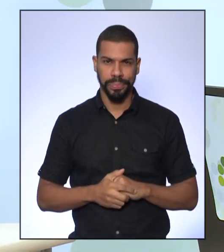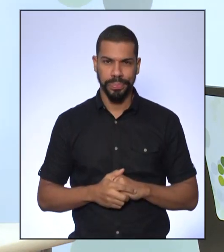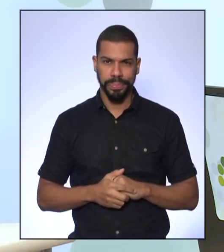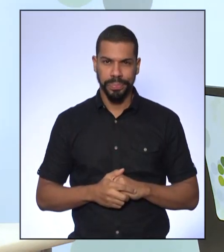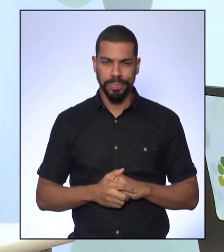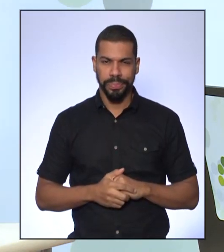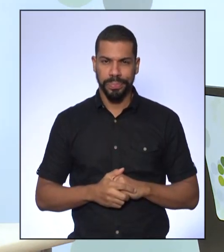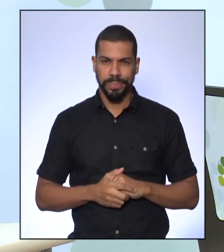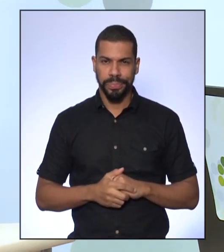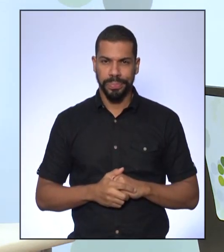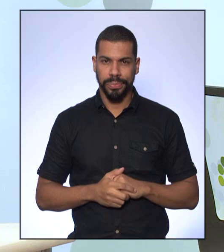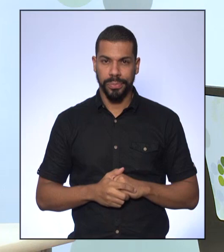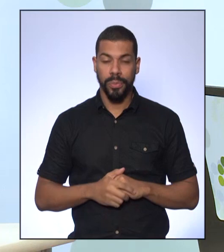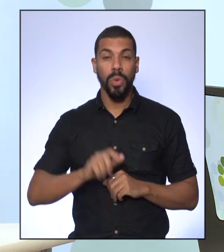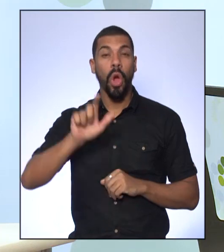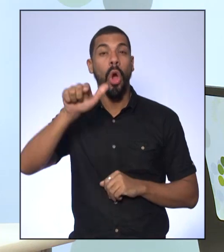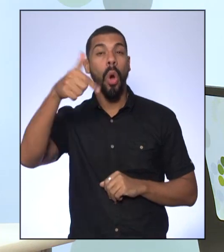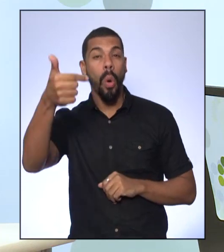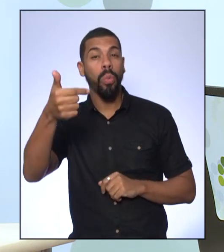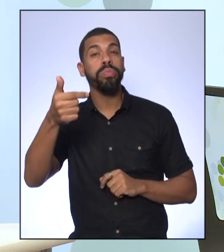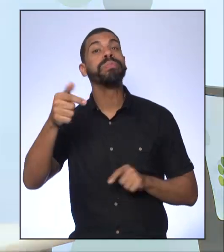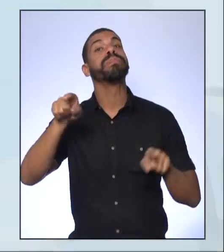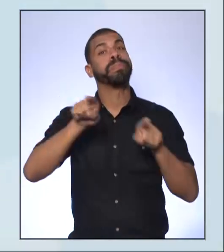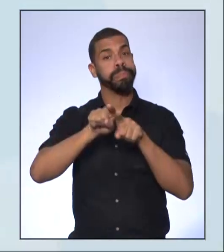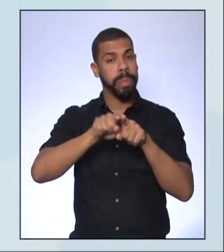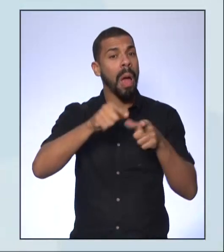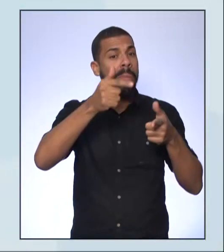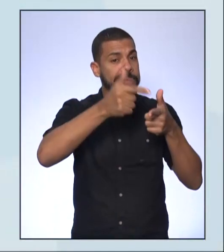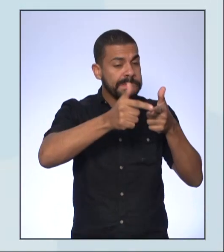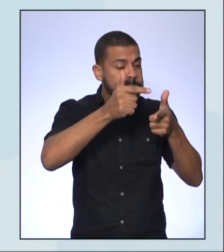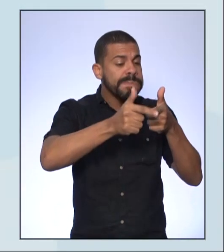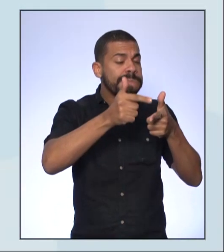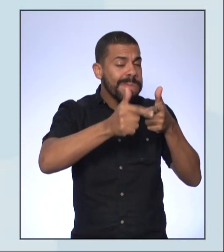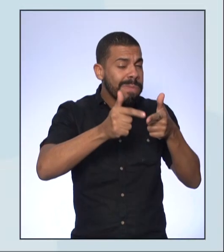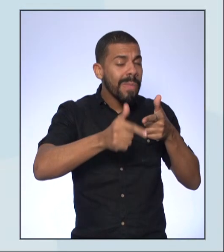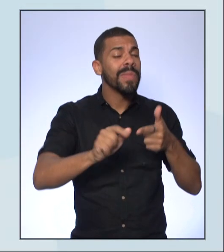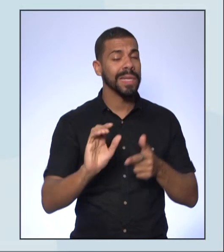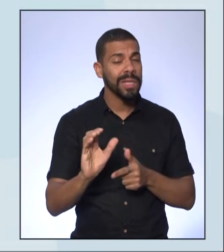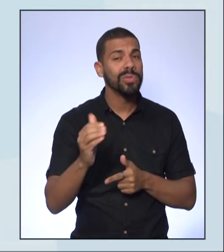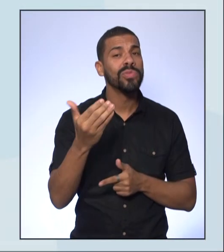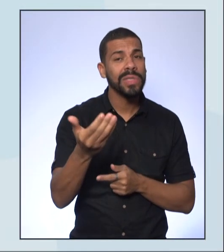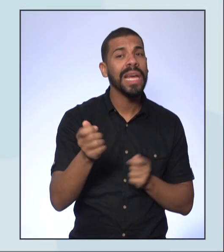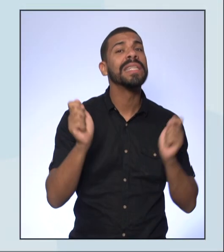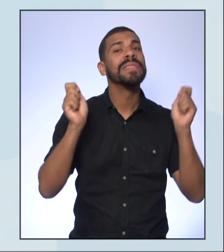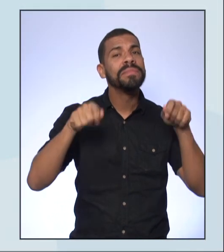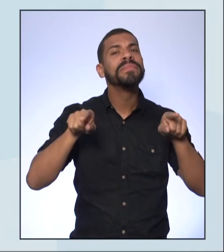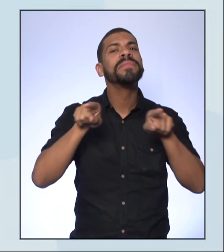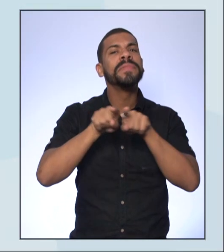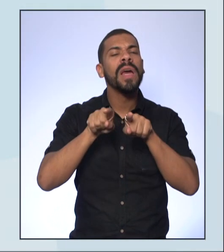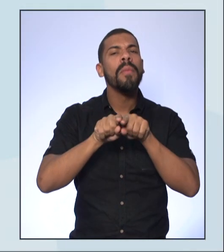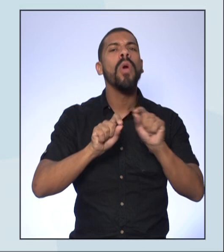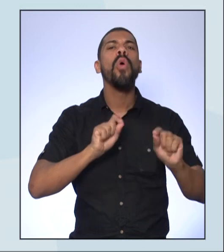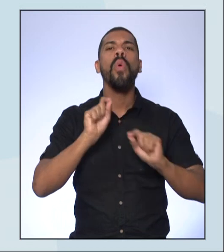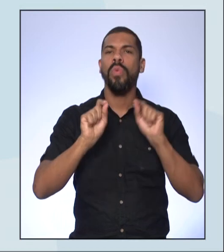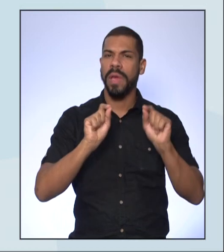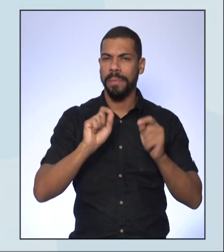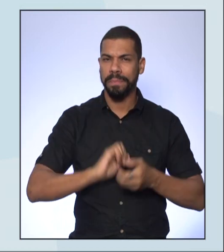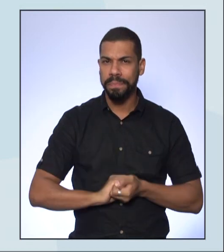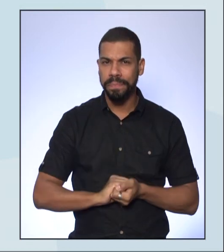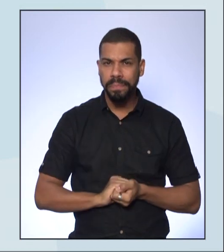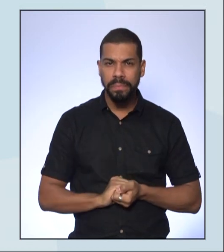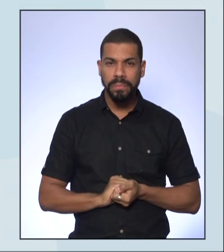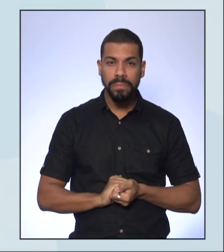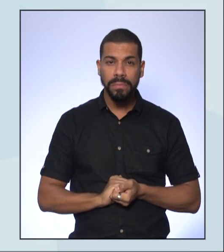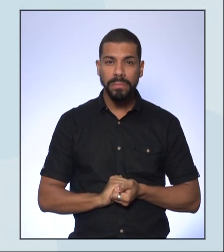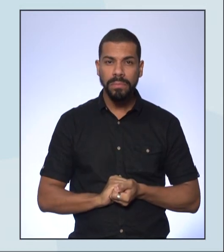Outra questão também é a vulnerabilidade, né? Tem uma definição aí de vulnerabilidade, mas é o quanto eu